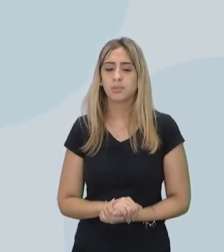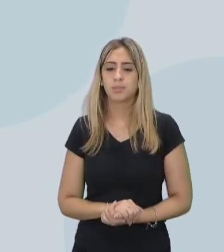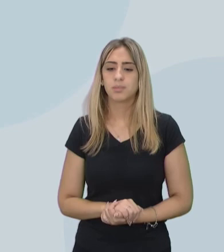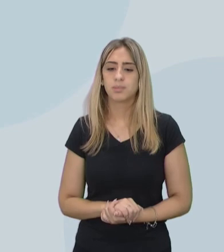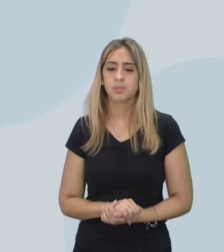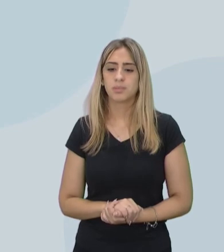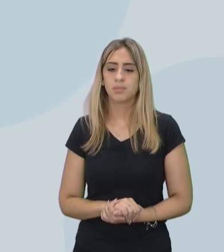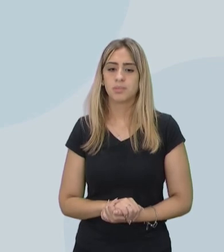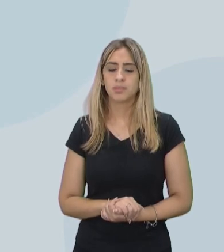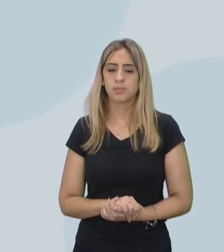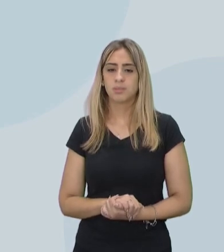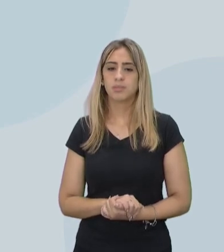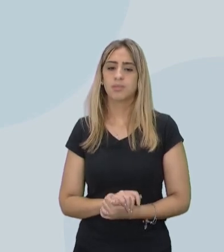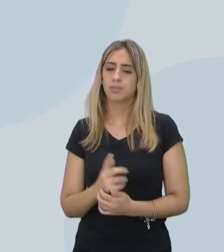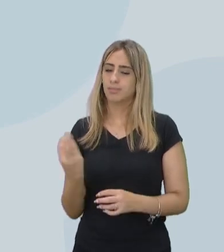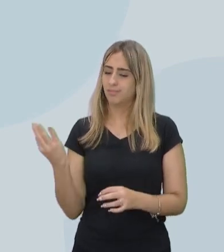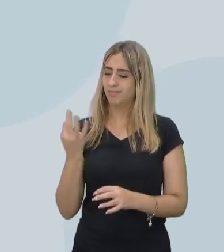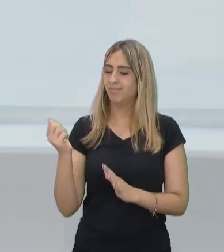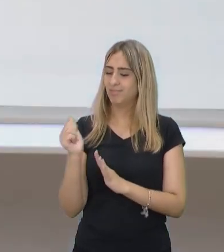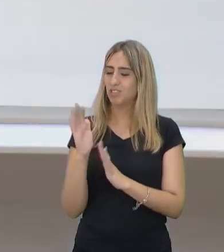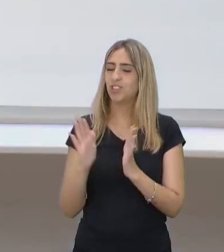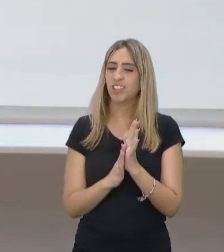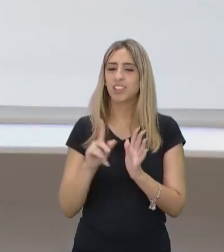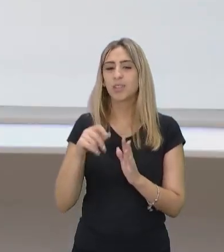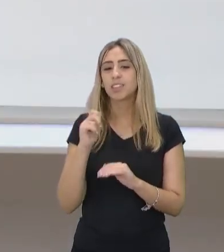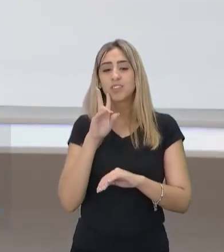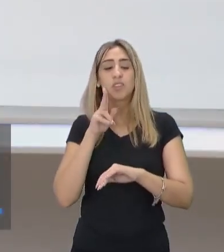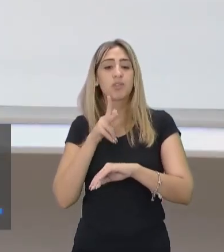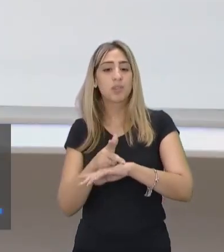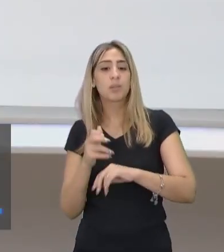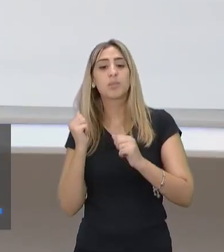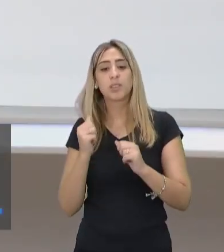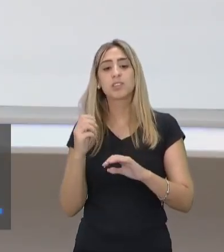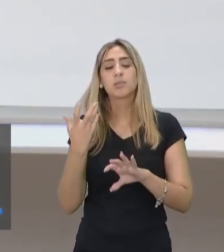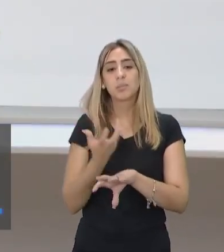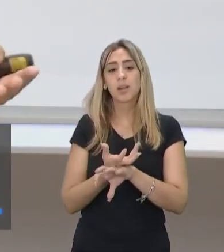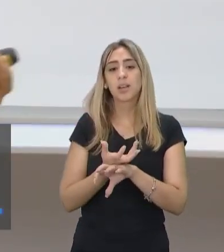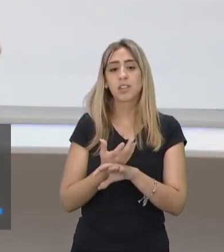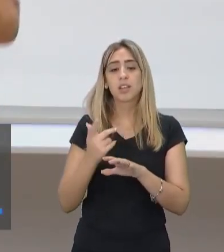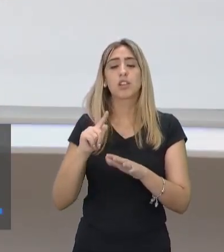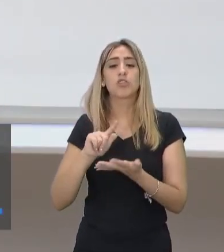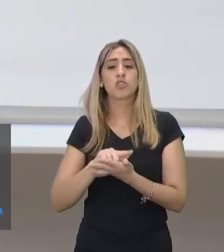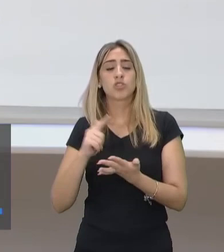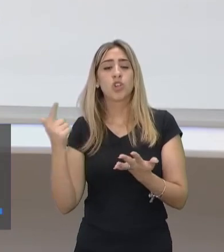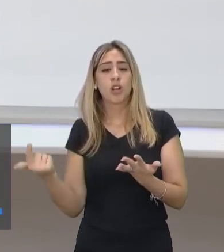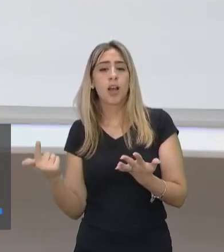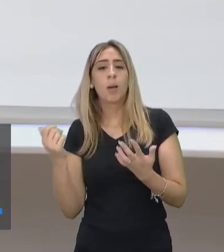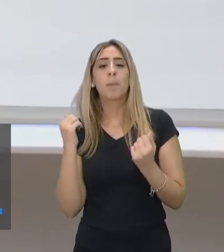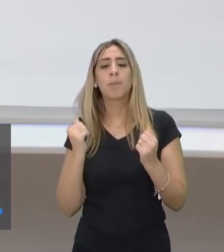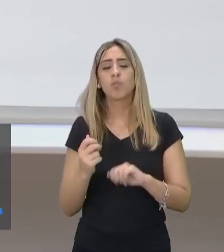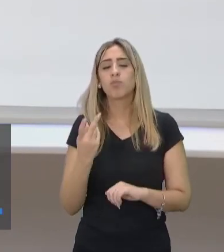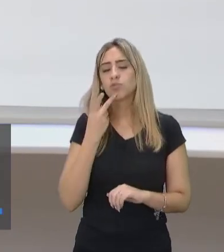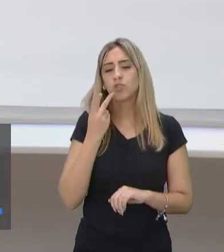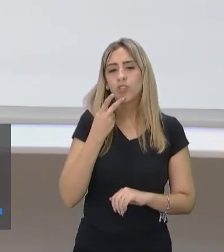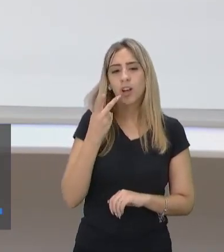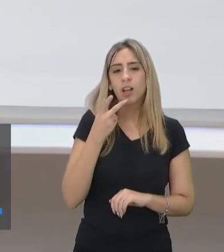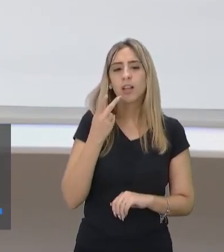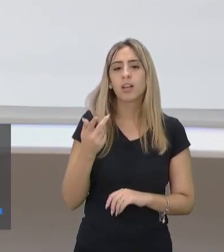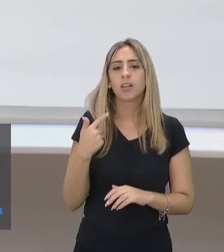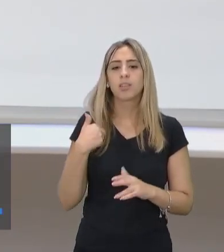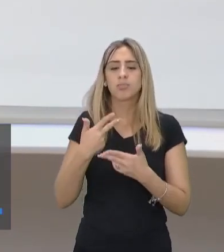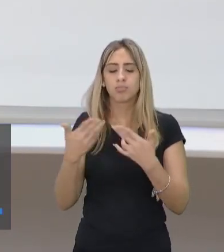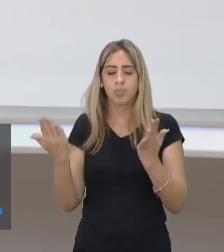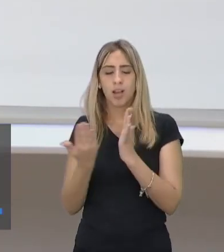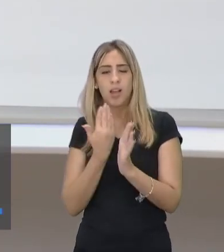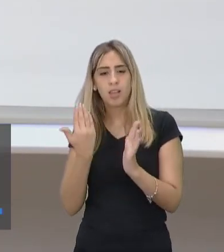E aí bela atividade. Exatamente. Pode ser um vídeo, pode ser matéria de jornal. Você pode fazer um recorte de jornal, colar no